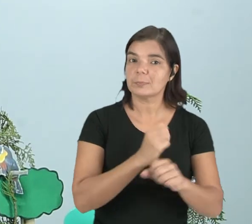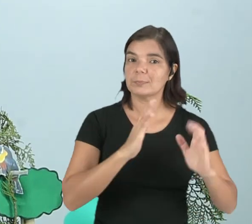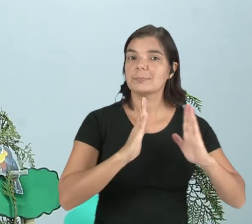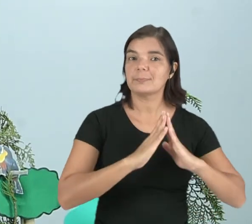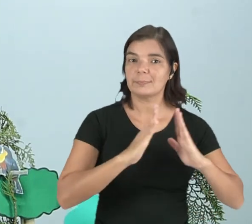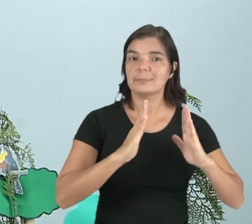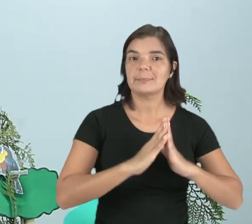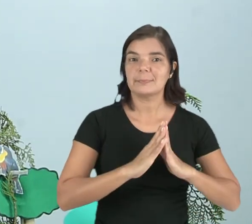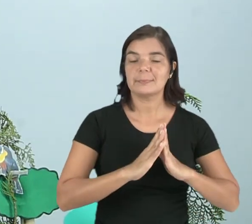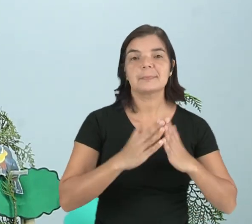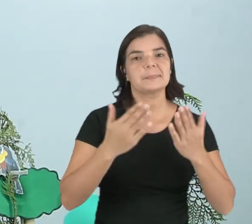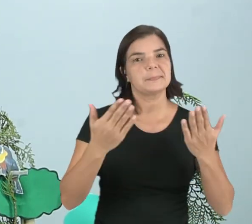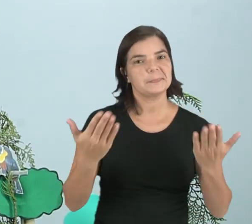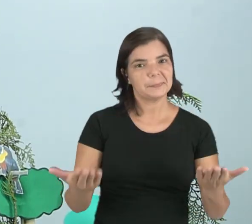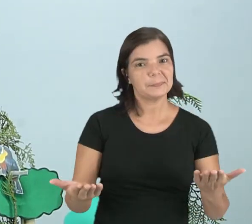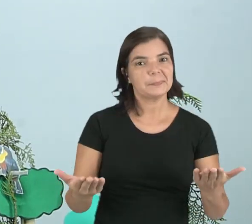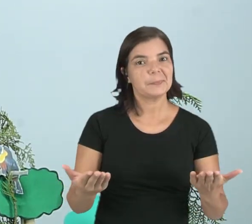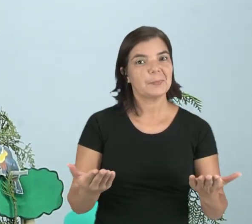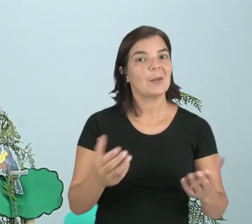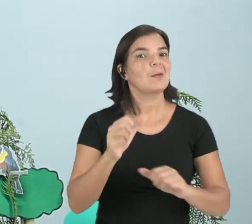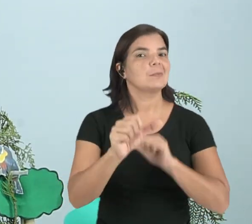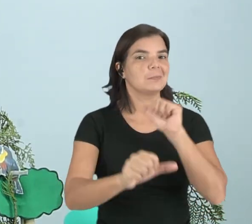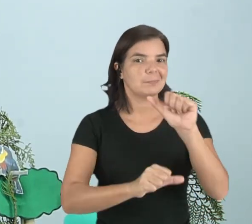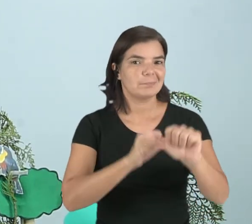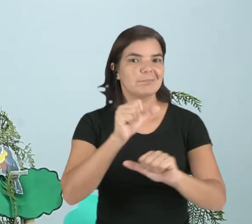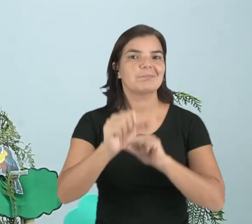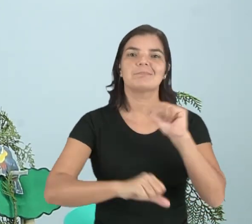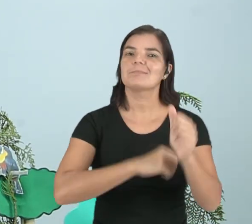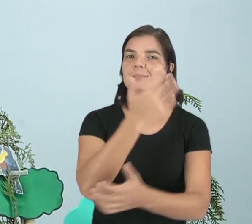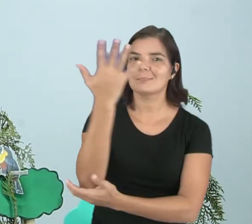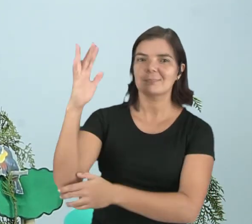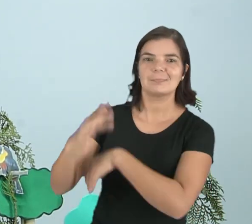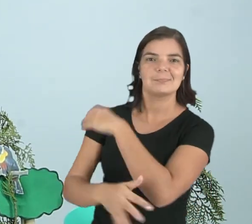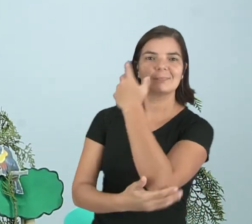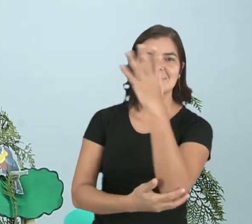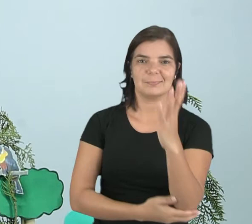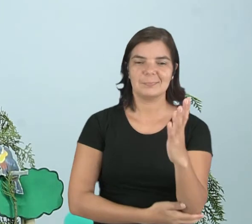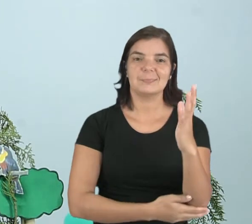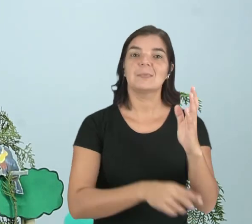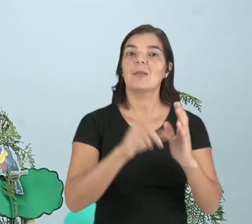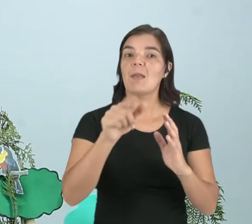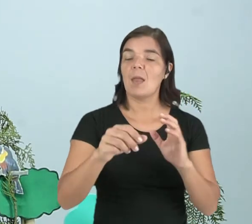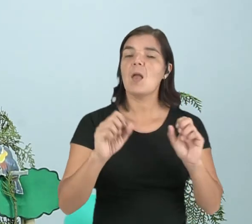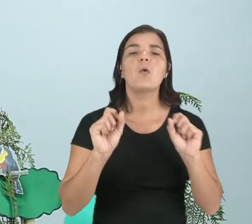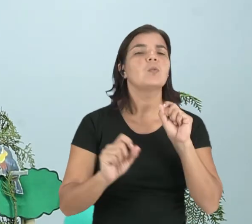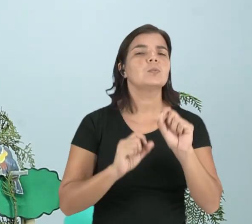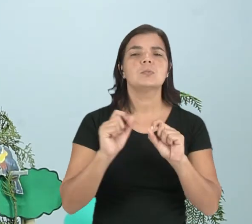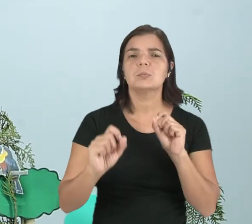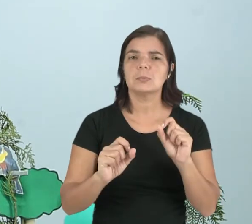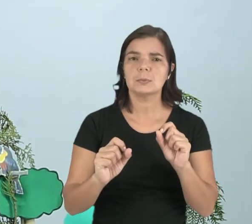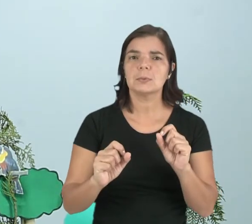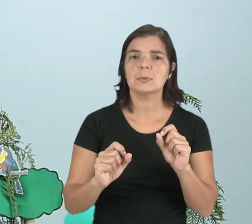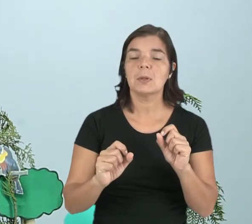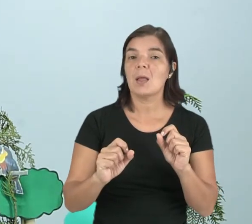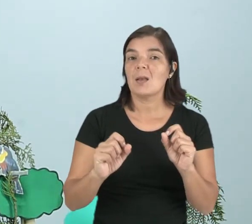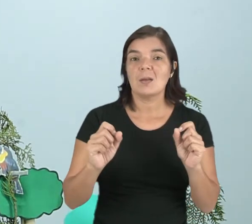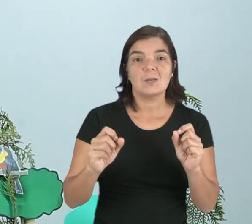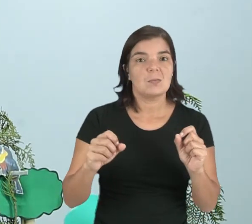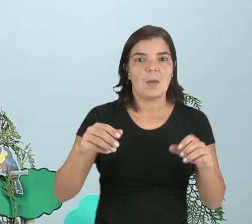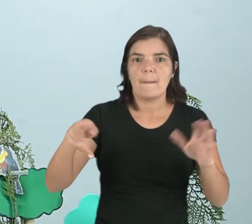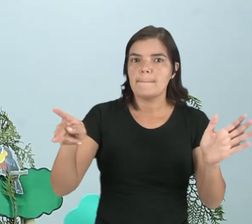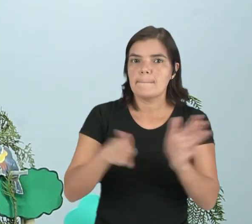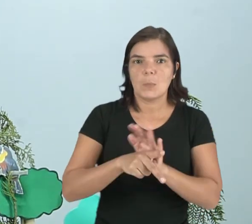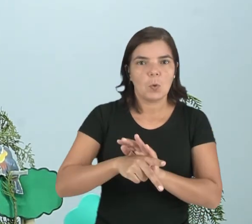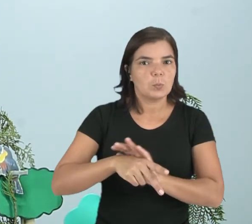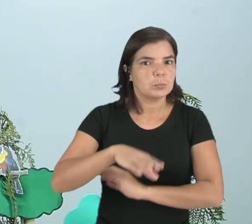moradia. Para isso, ele fez a modificação da paisagem. Essa paisagem aqui não é na